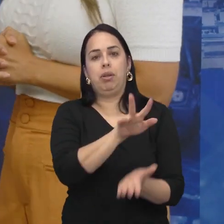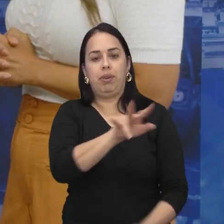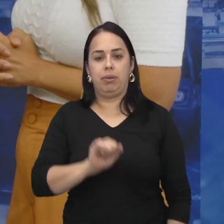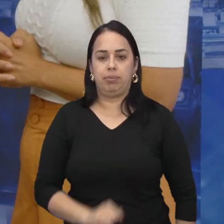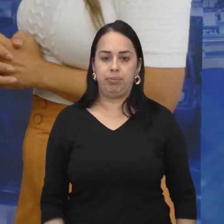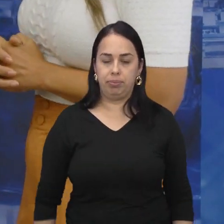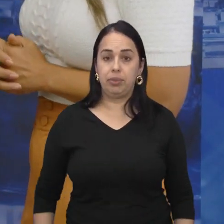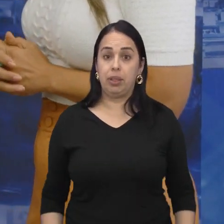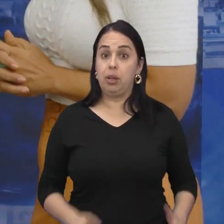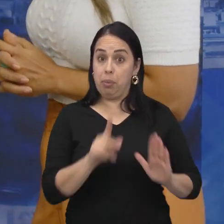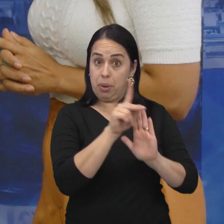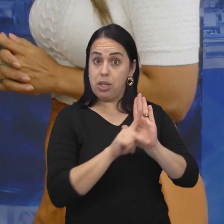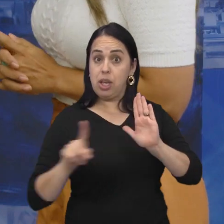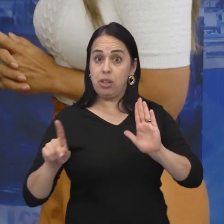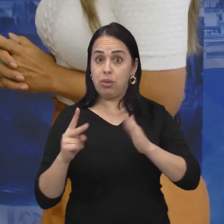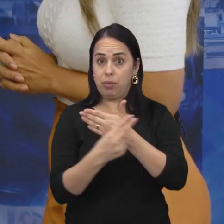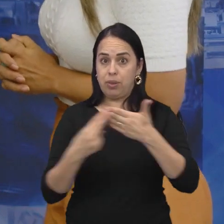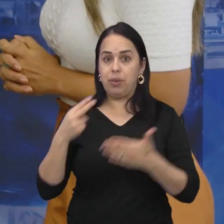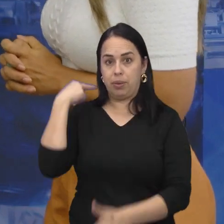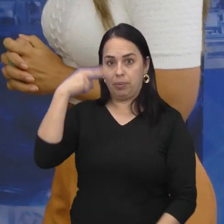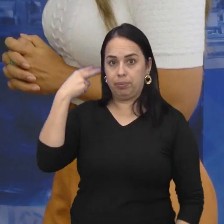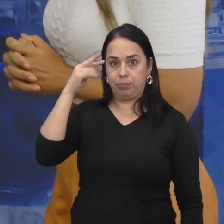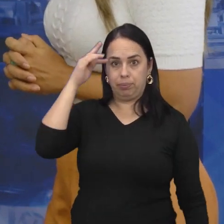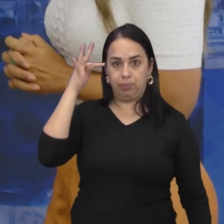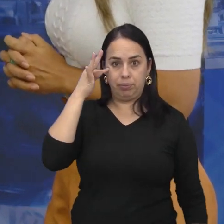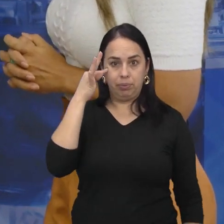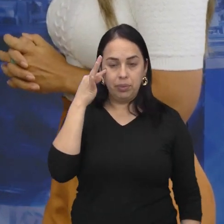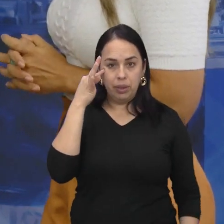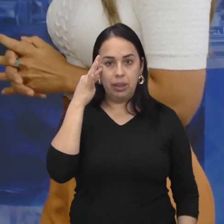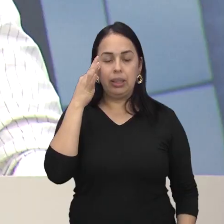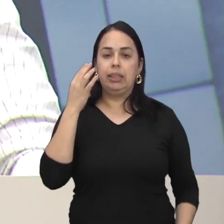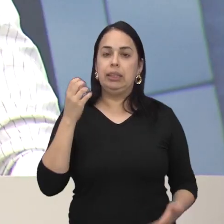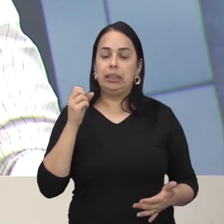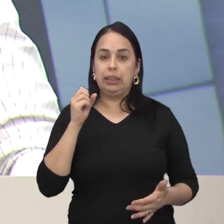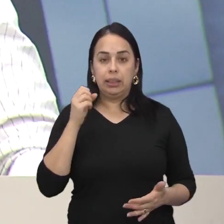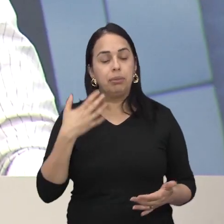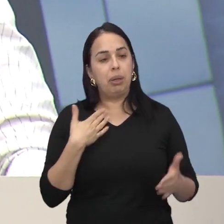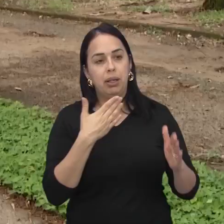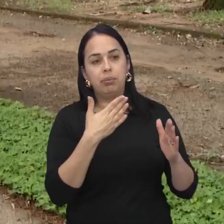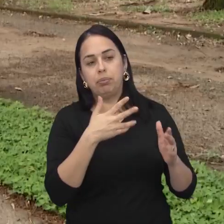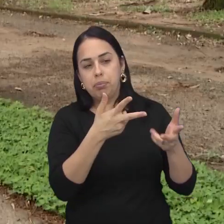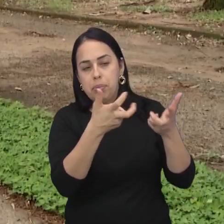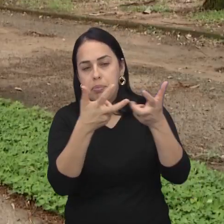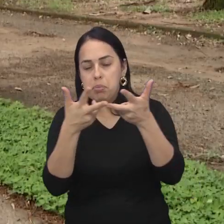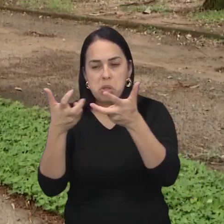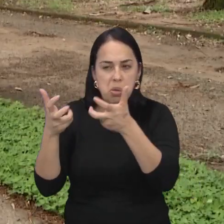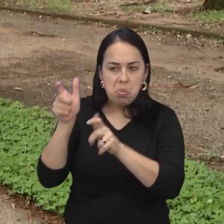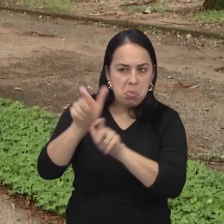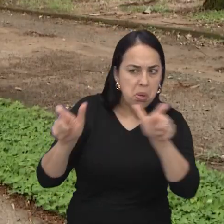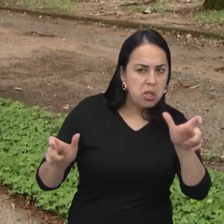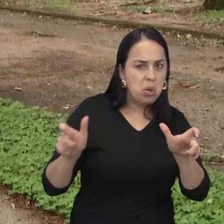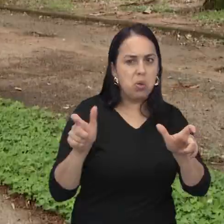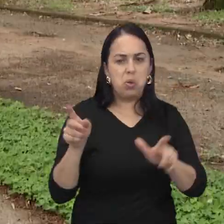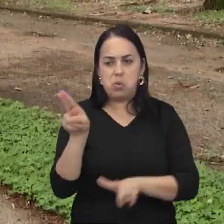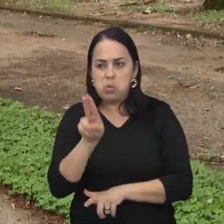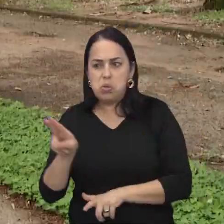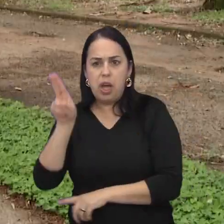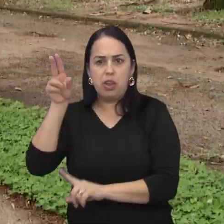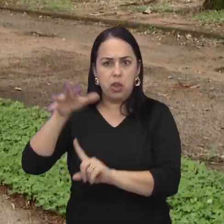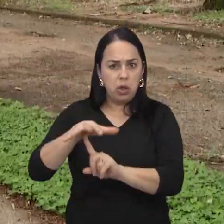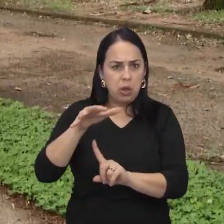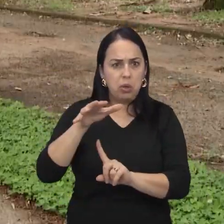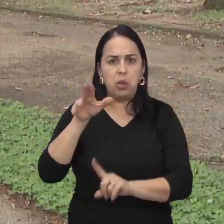cidade. Tramita na Câmara projeto de lei do vereador Tomás Henrique que prevê sanções para pessoas flagradas em áreas